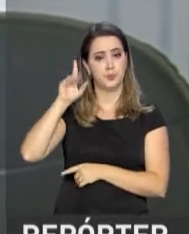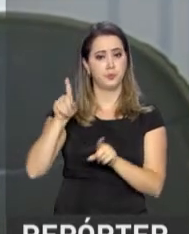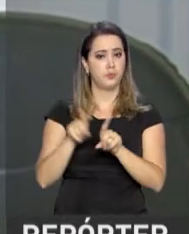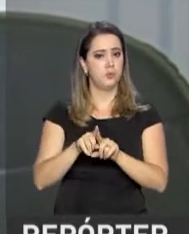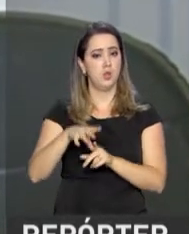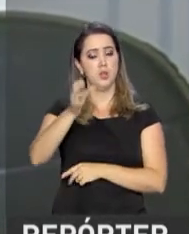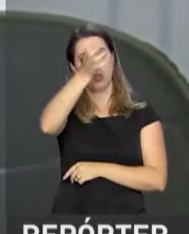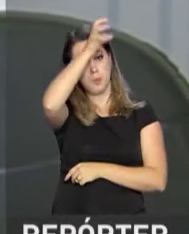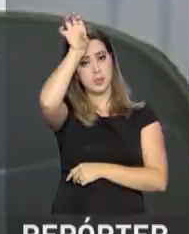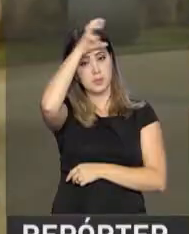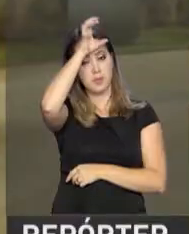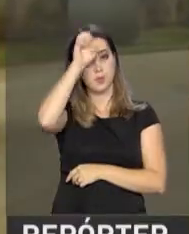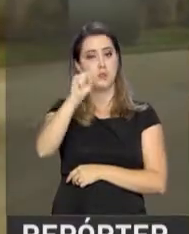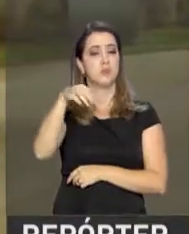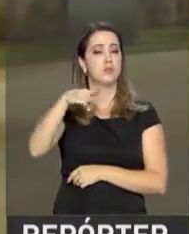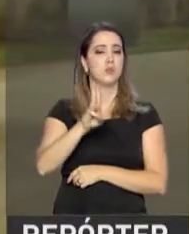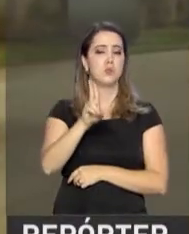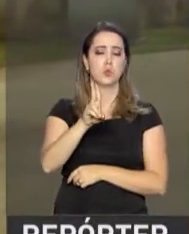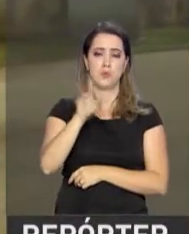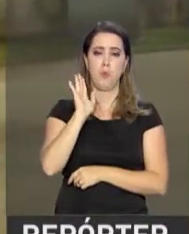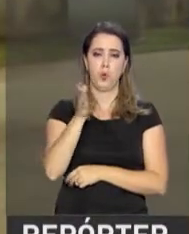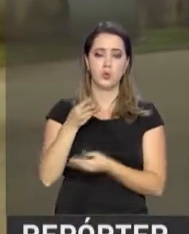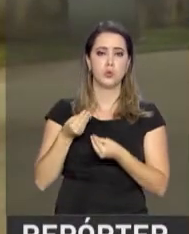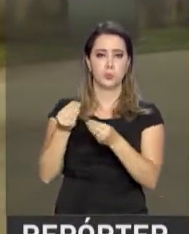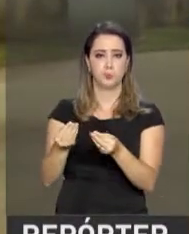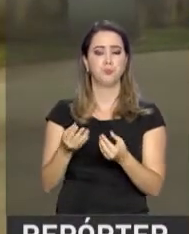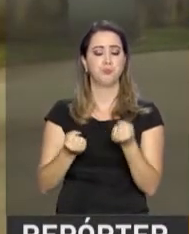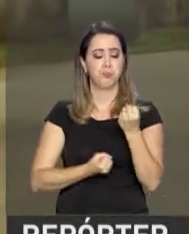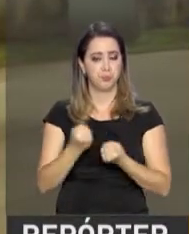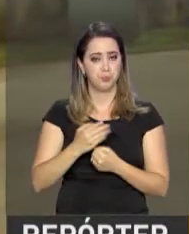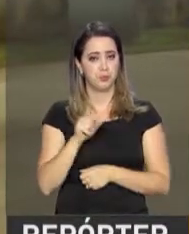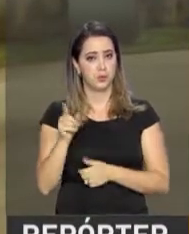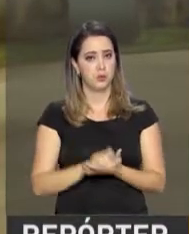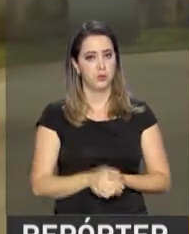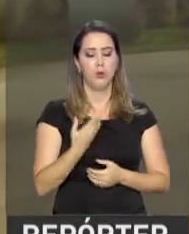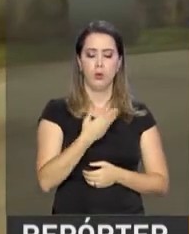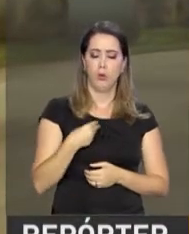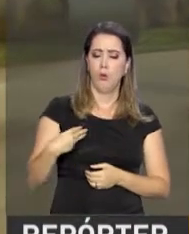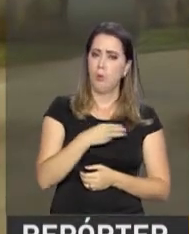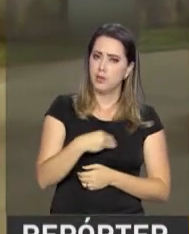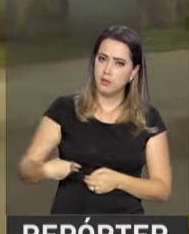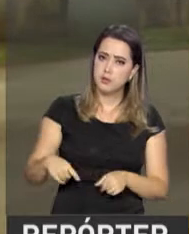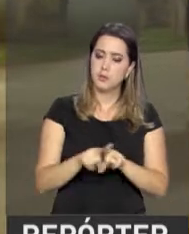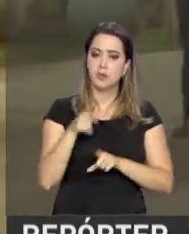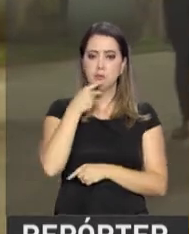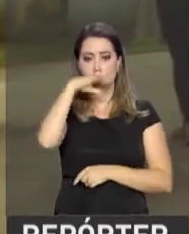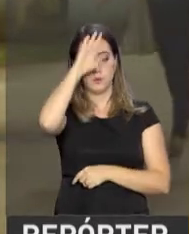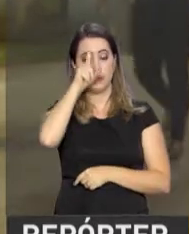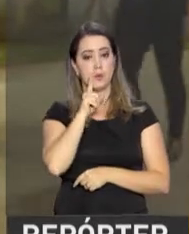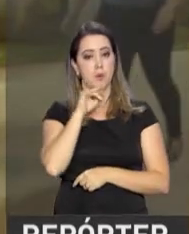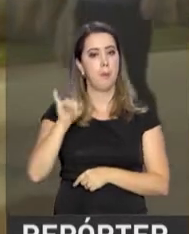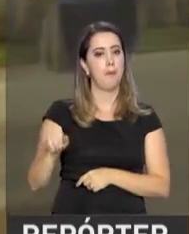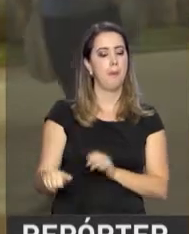os ambulantes de sangue foram enviadas o ministro da saúde também falou sobre febre amarela segundo ele do dia 1º de julho do ano passado